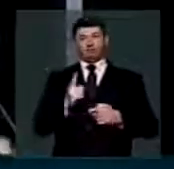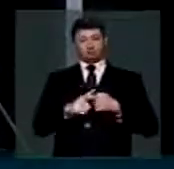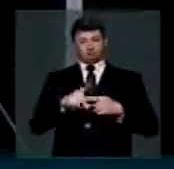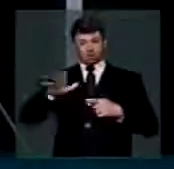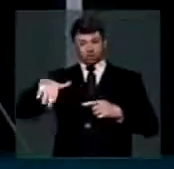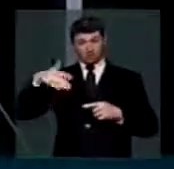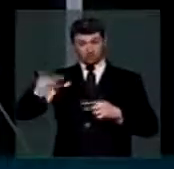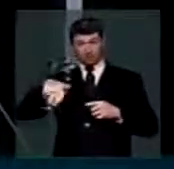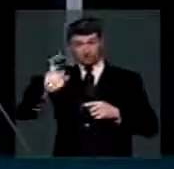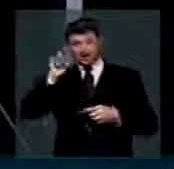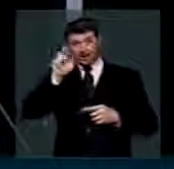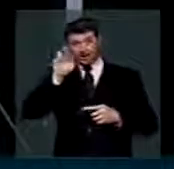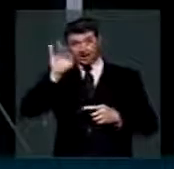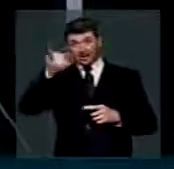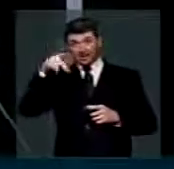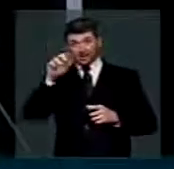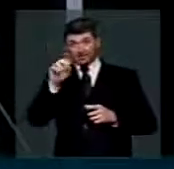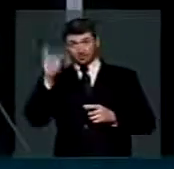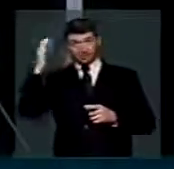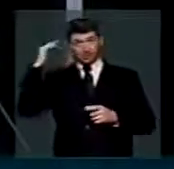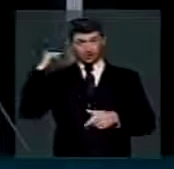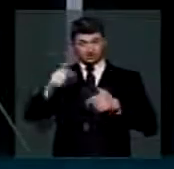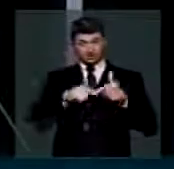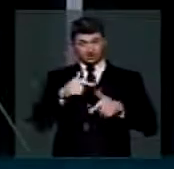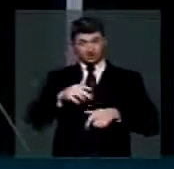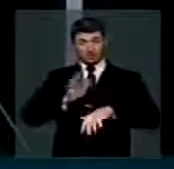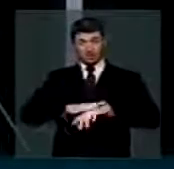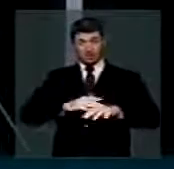o garimpo era operado